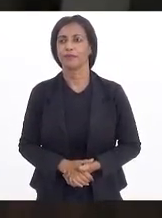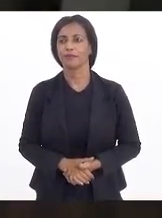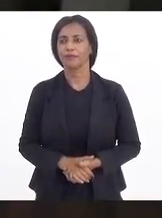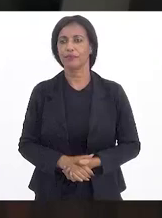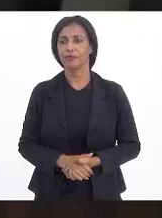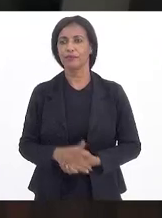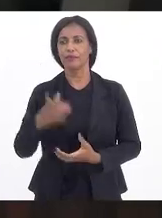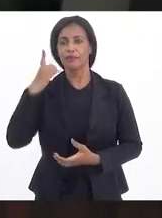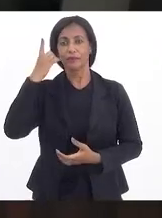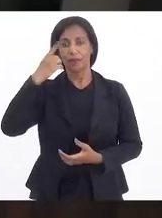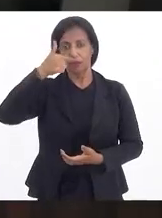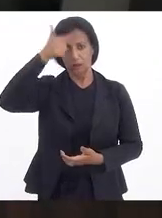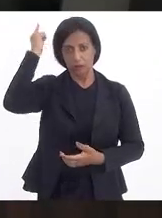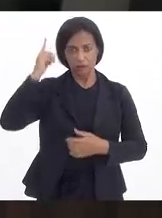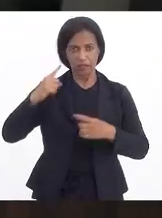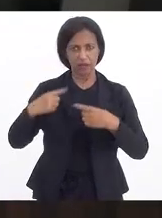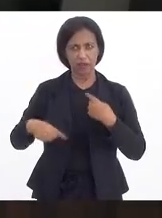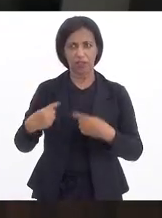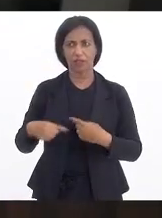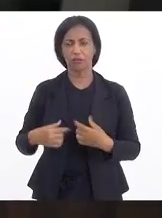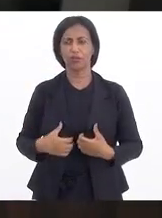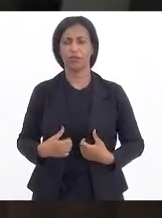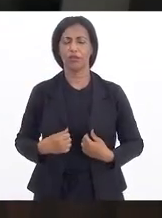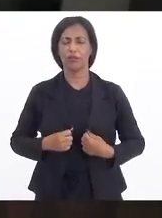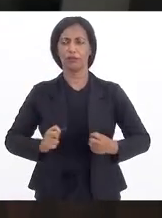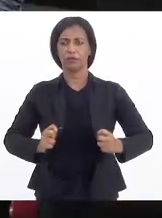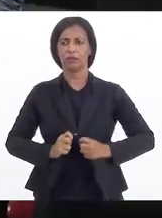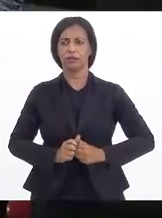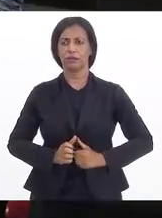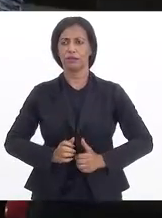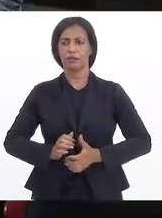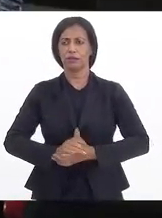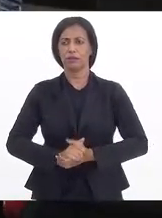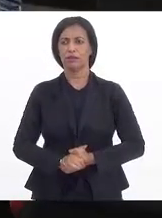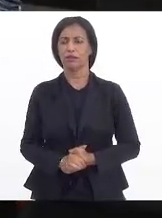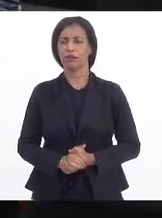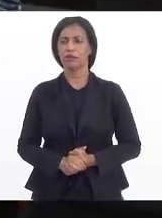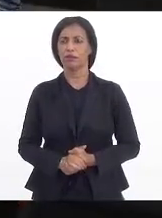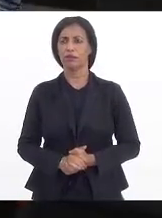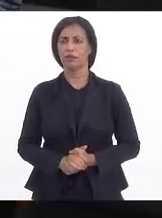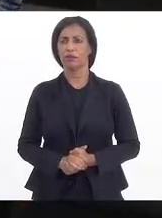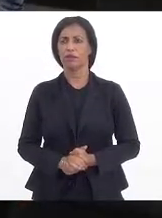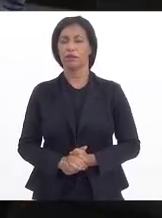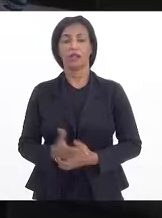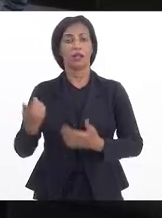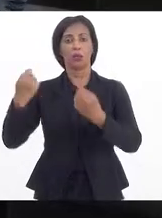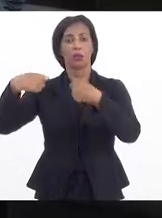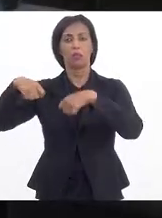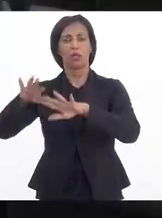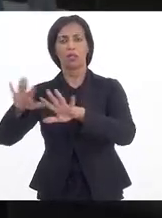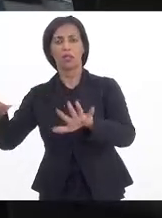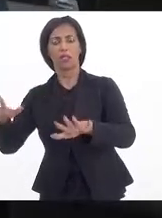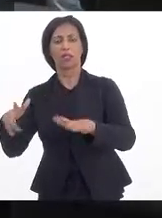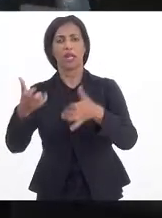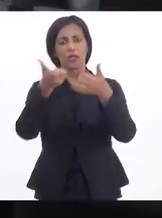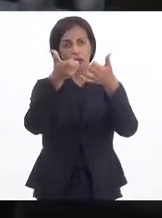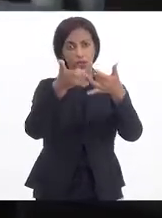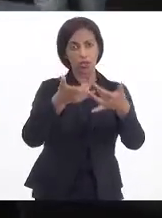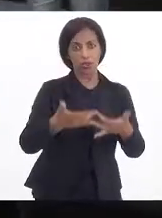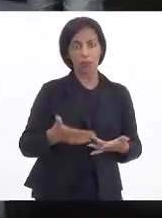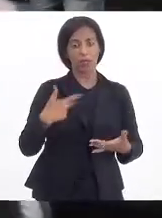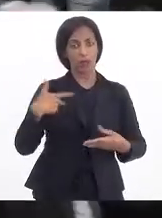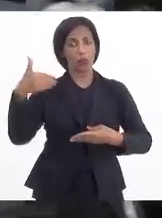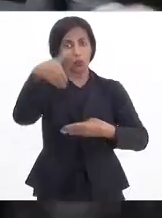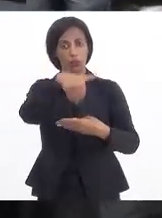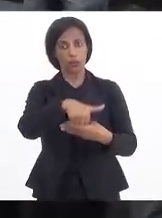o resultado do livro é discutir não e eu não é mais necessidade eu expliquei a matéria